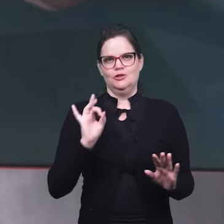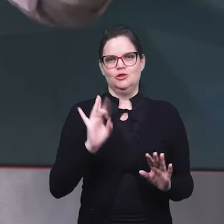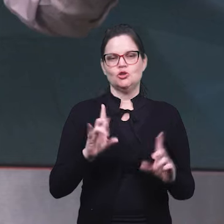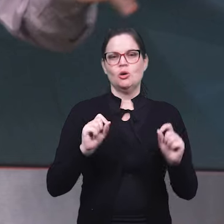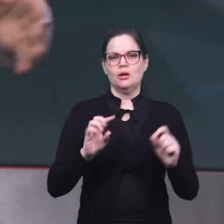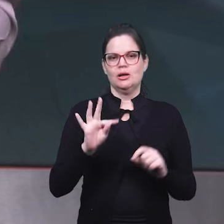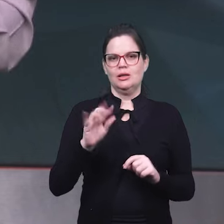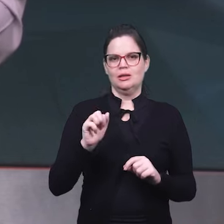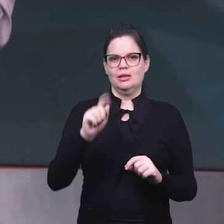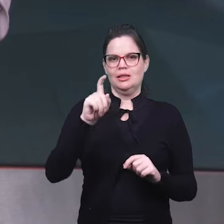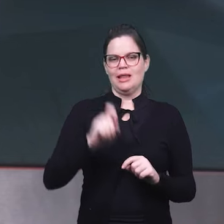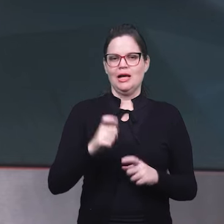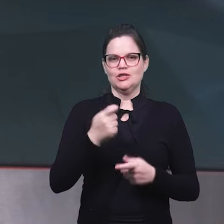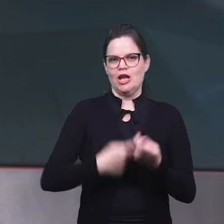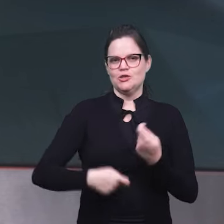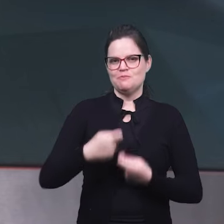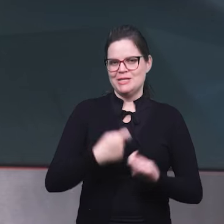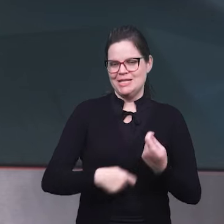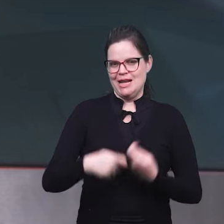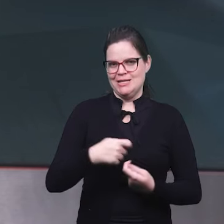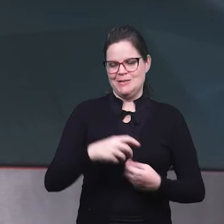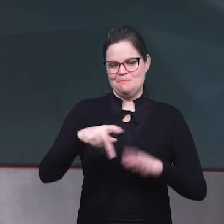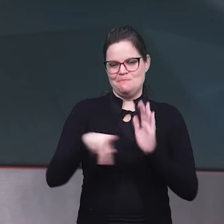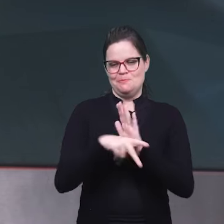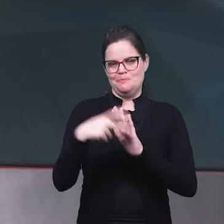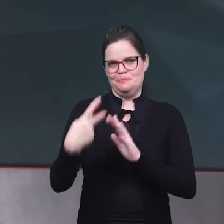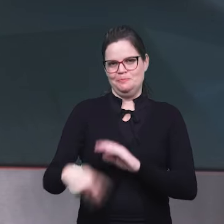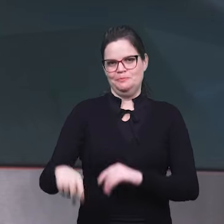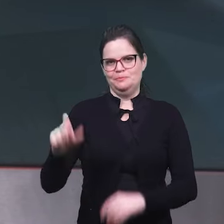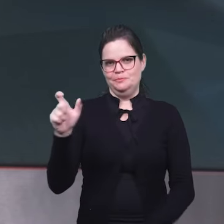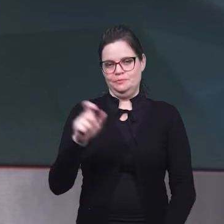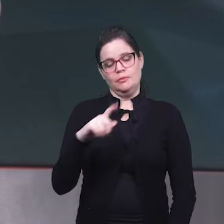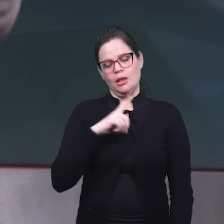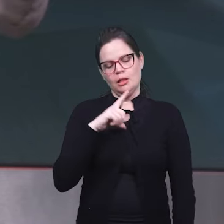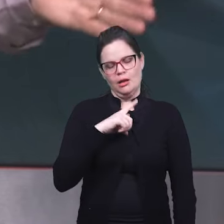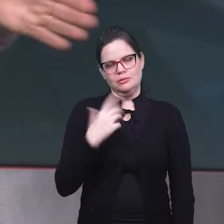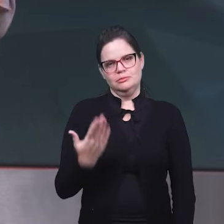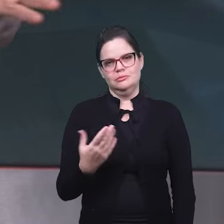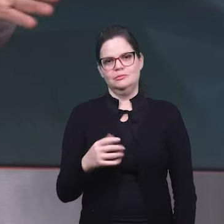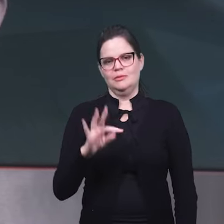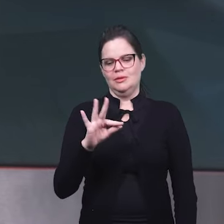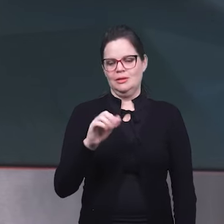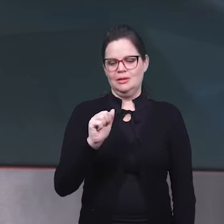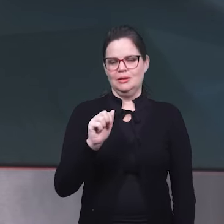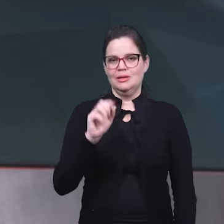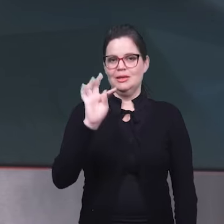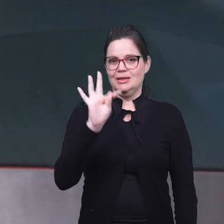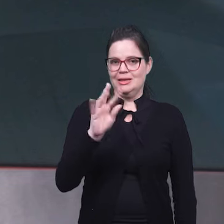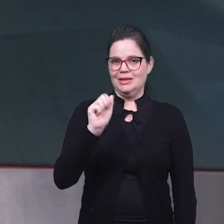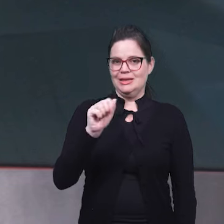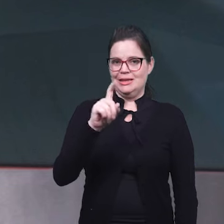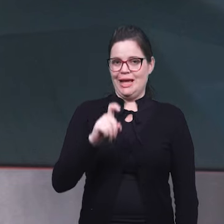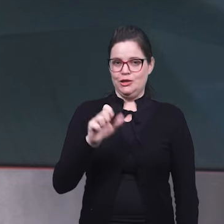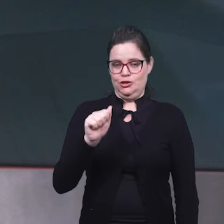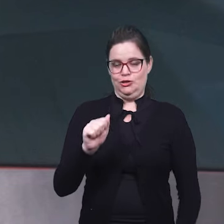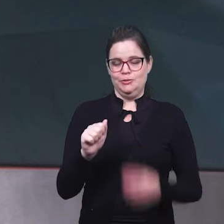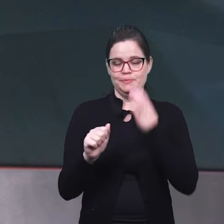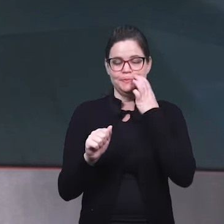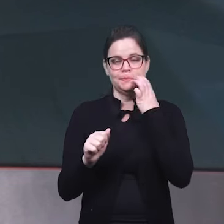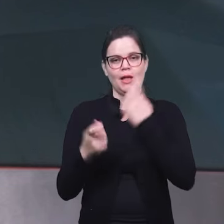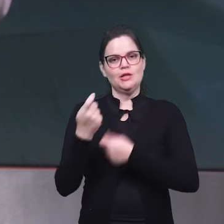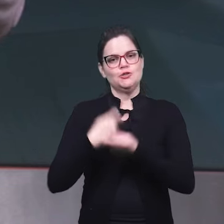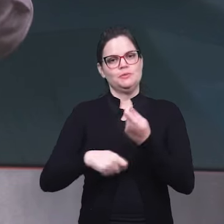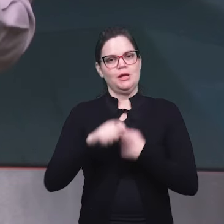ser a taxa de administração do cartão. Existe isso, uma taxa de administração do cartão. Aí